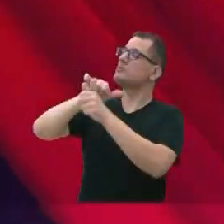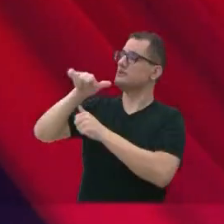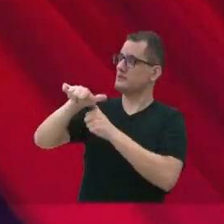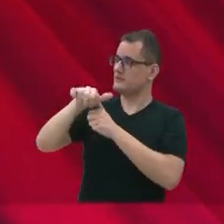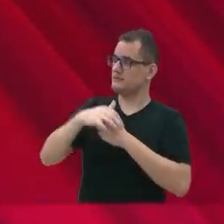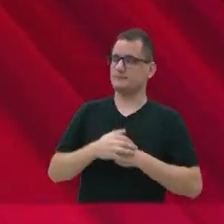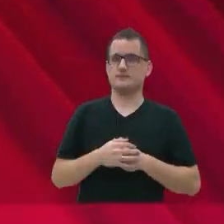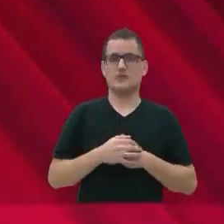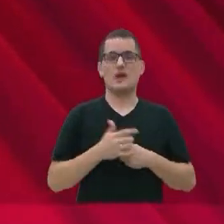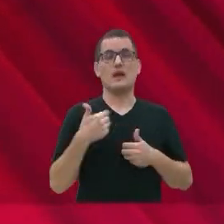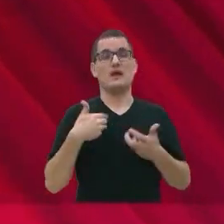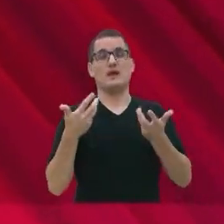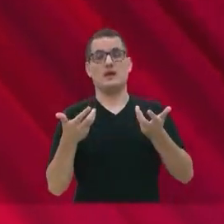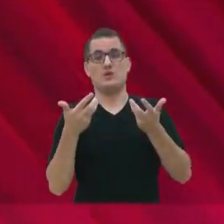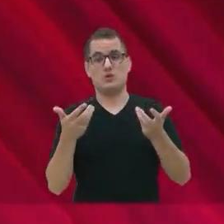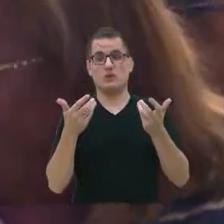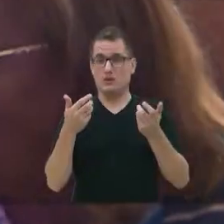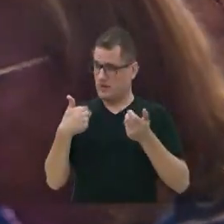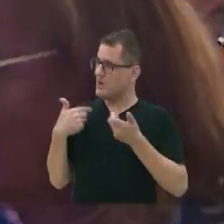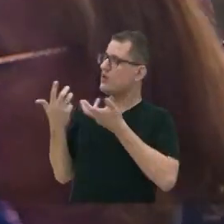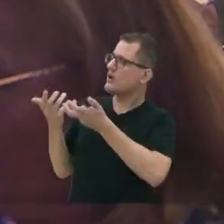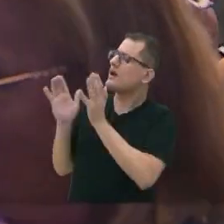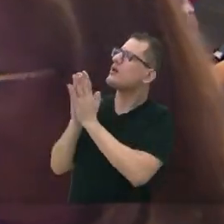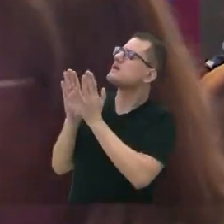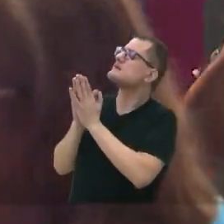Eu quero rezar por você, diga isso.